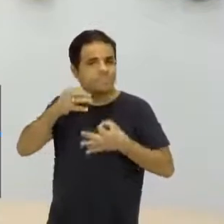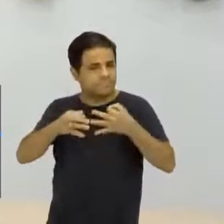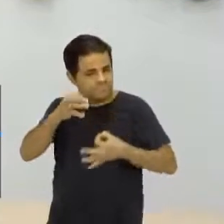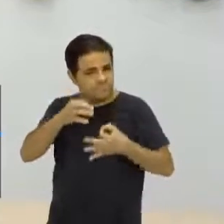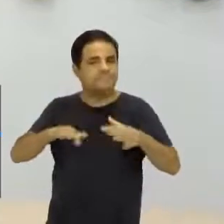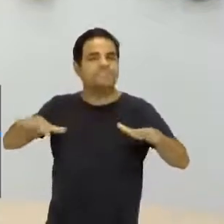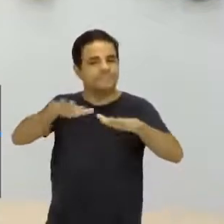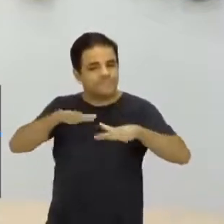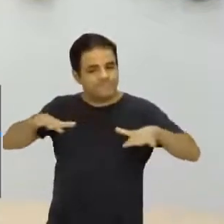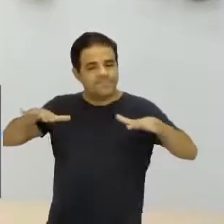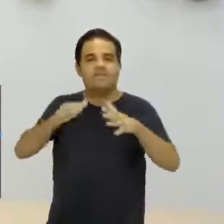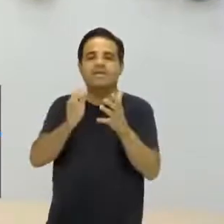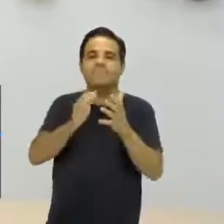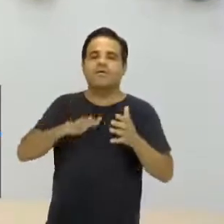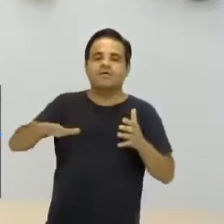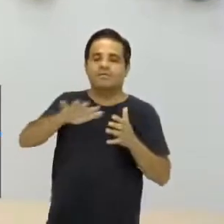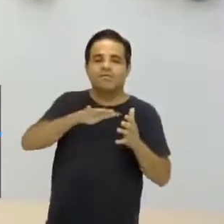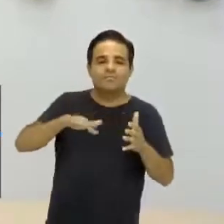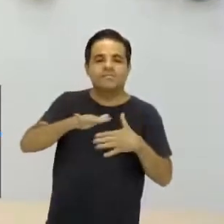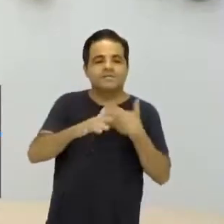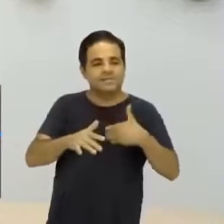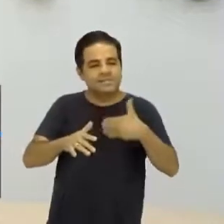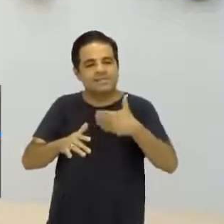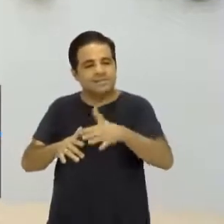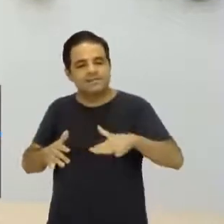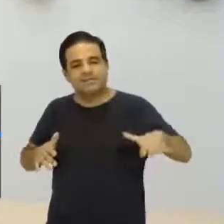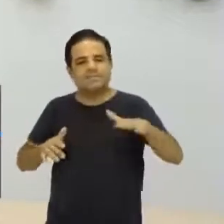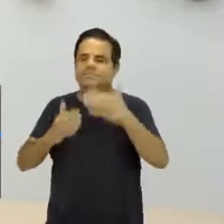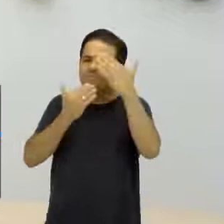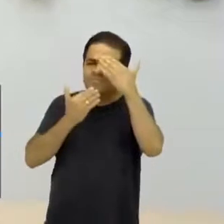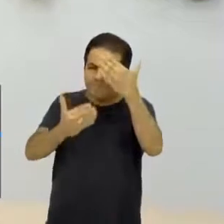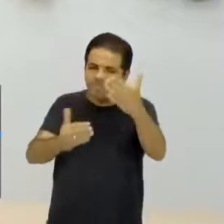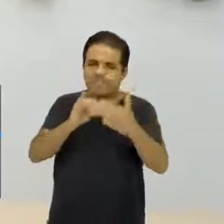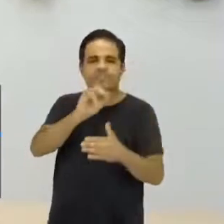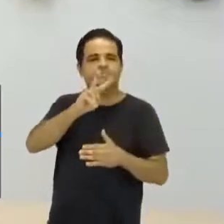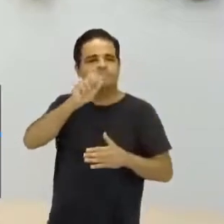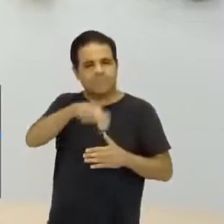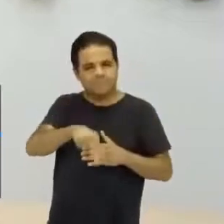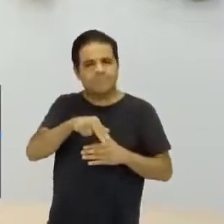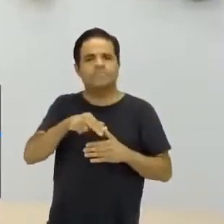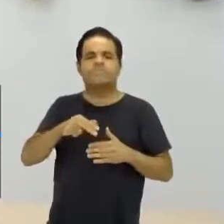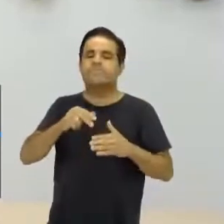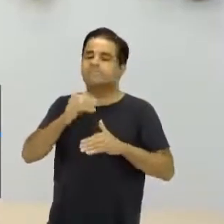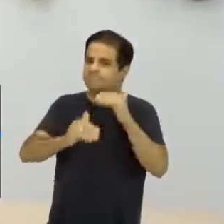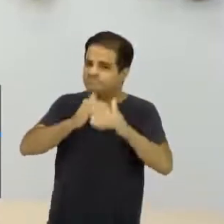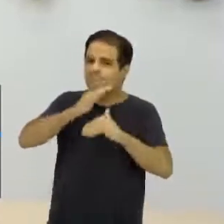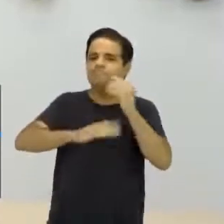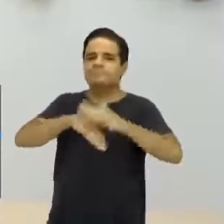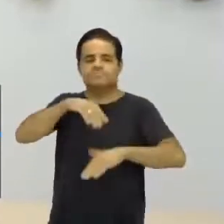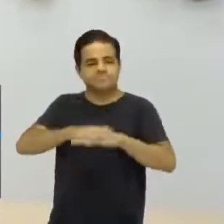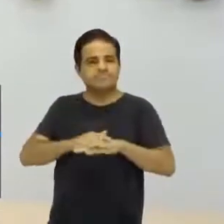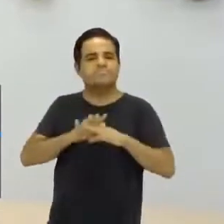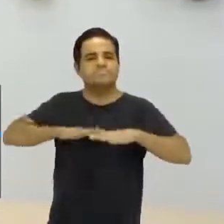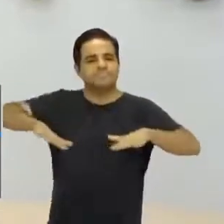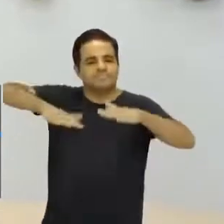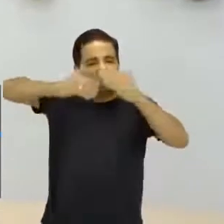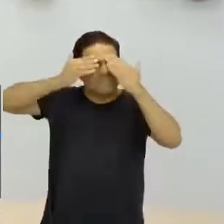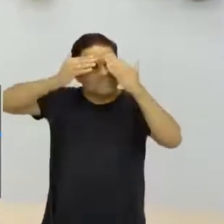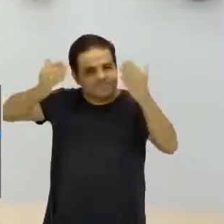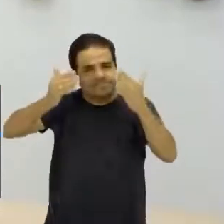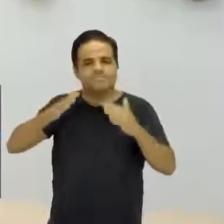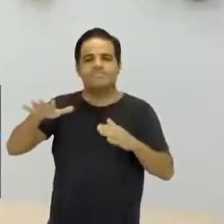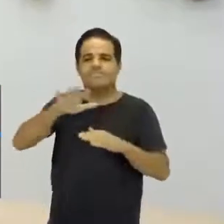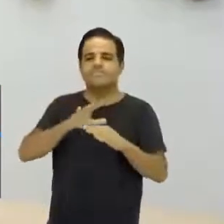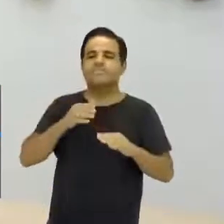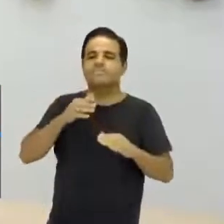judiciário ampliando o poder executivo. Muito obrigada, professor Ivan. Então, o poder executivo, que aqui no Brasil é representado